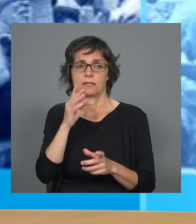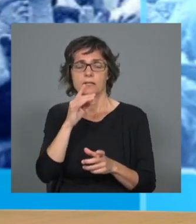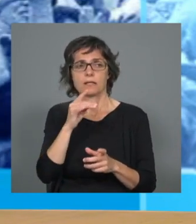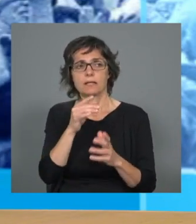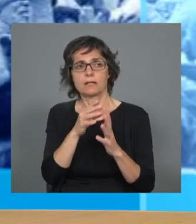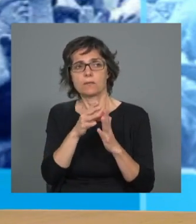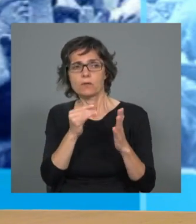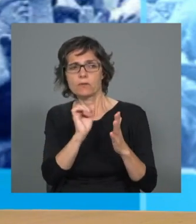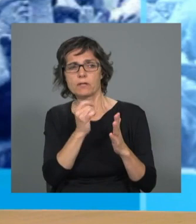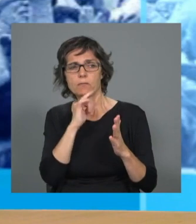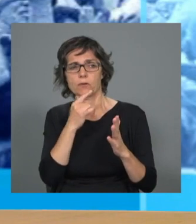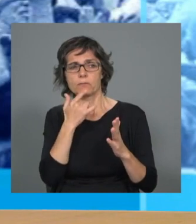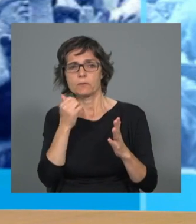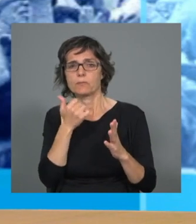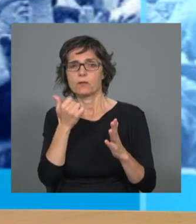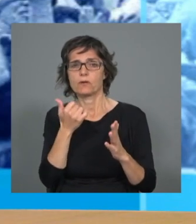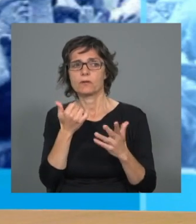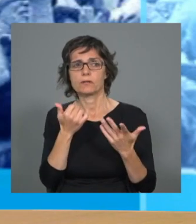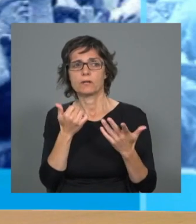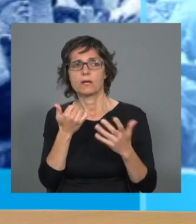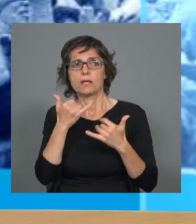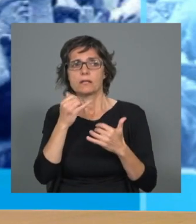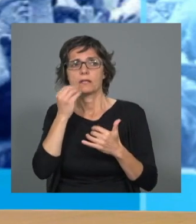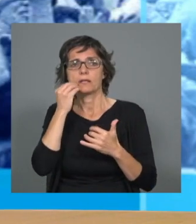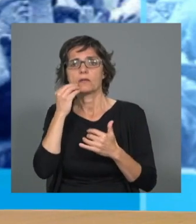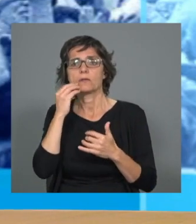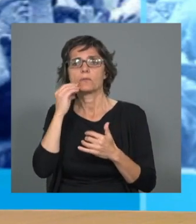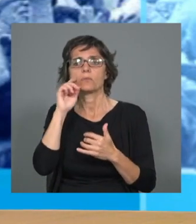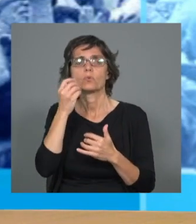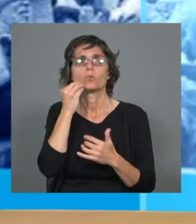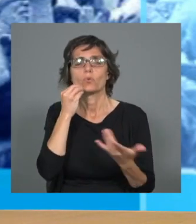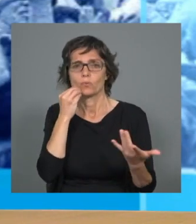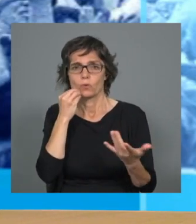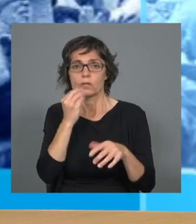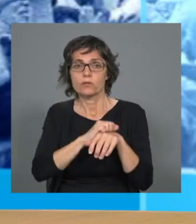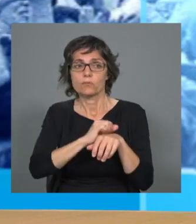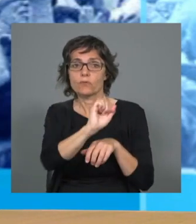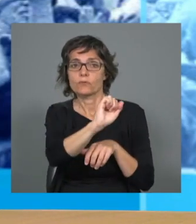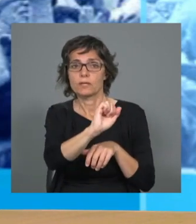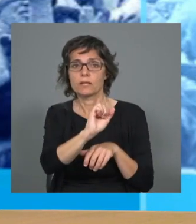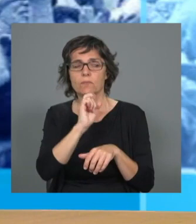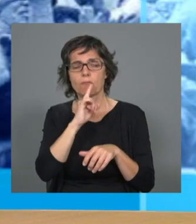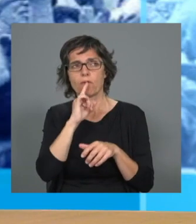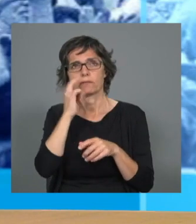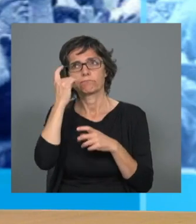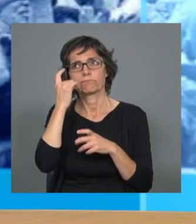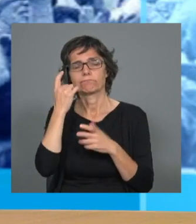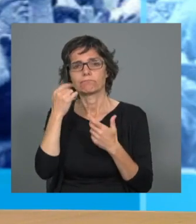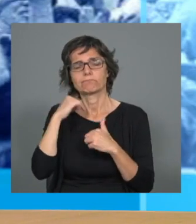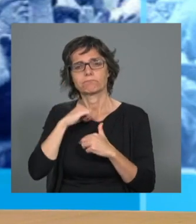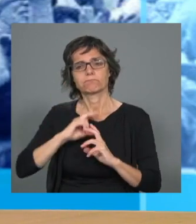mais sentido ao nosso dia-a-dia. E, portanto, é muito através deste testemunho de alegria e de vida bem